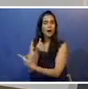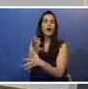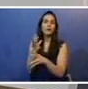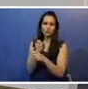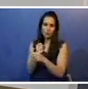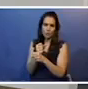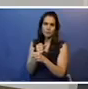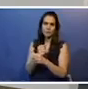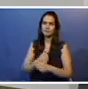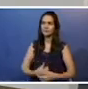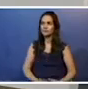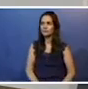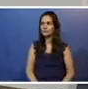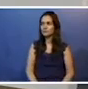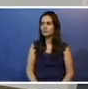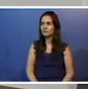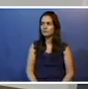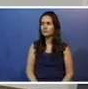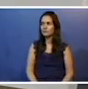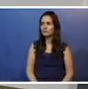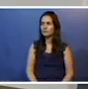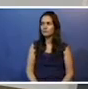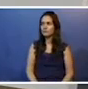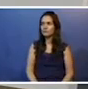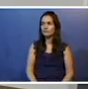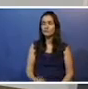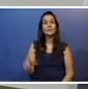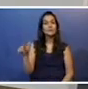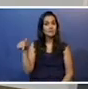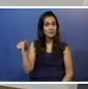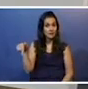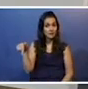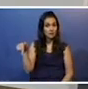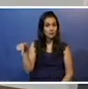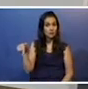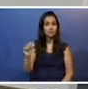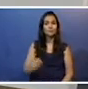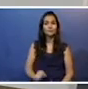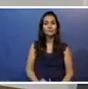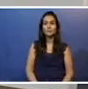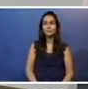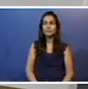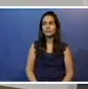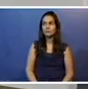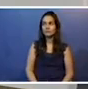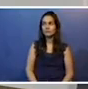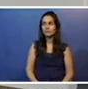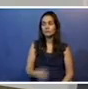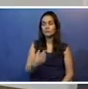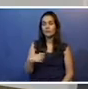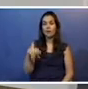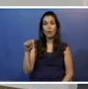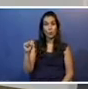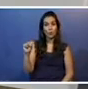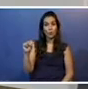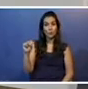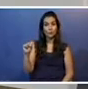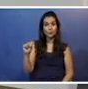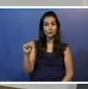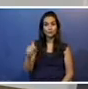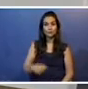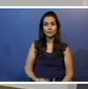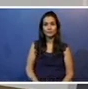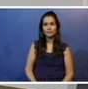somar. Então, aqui eu tenho 6, aqui eu tenho 7 e aqui eu tenho